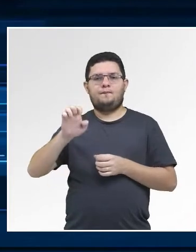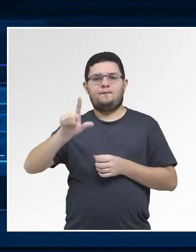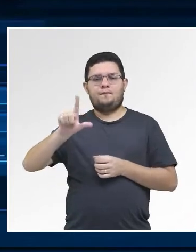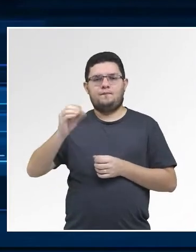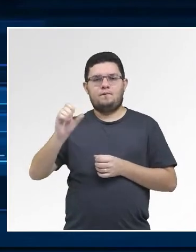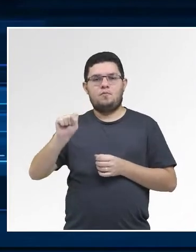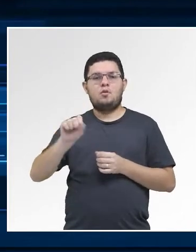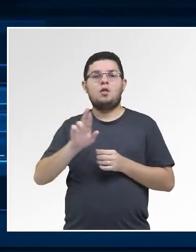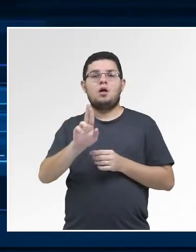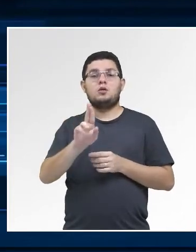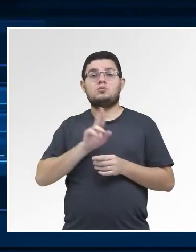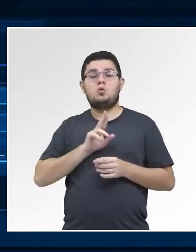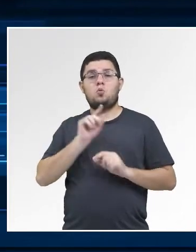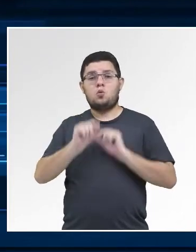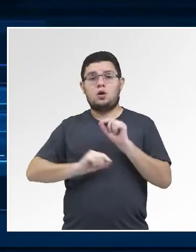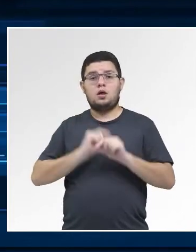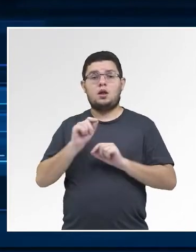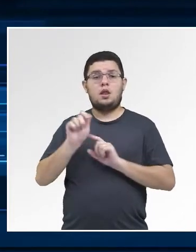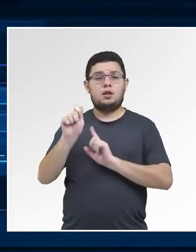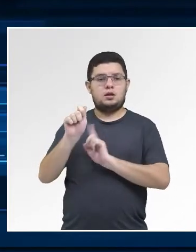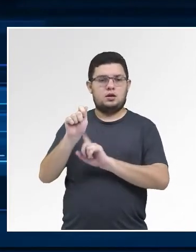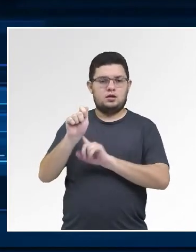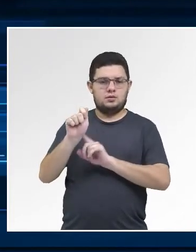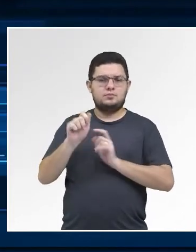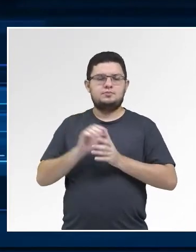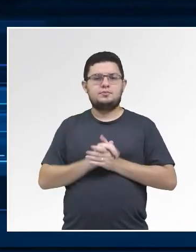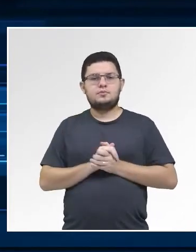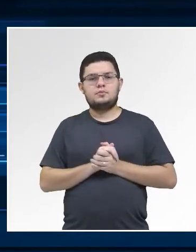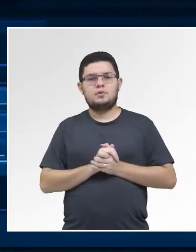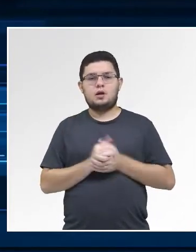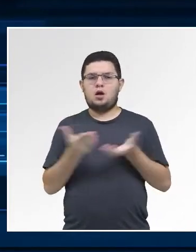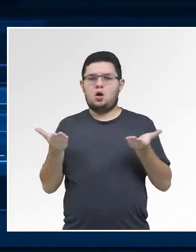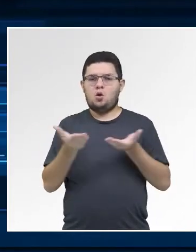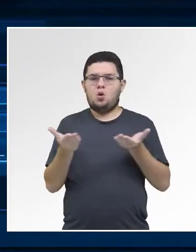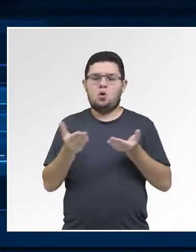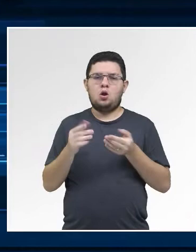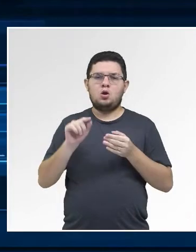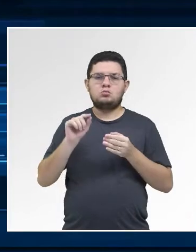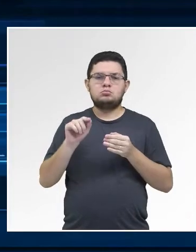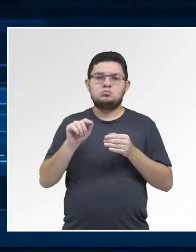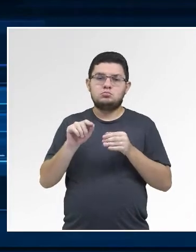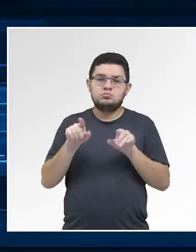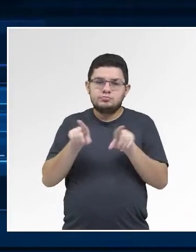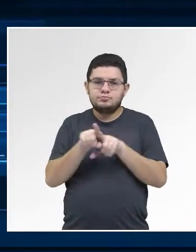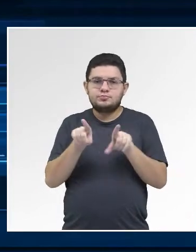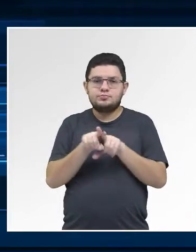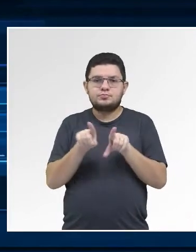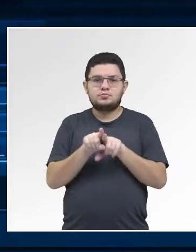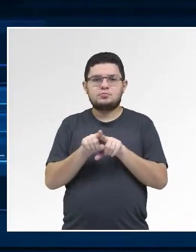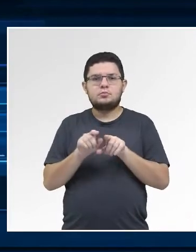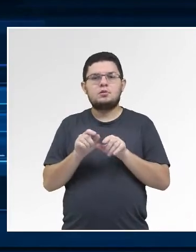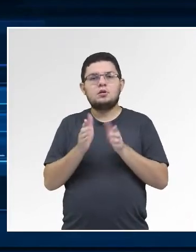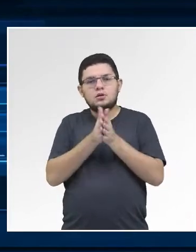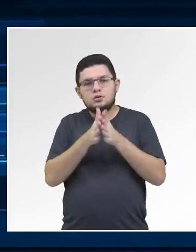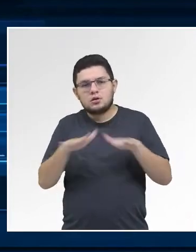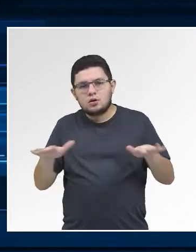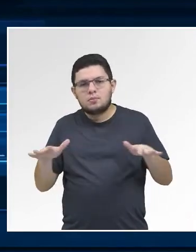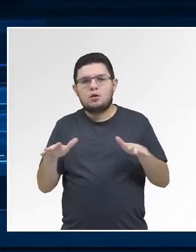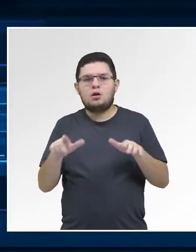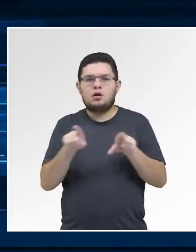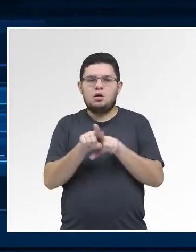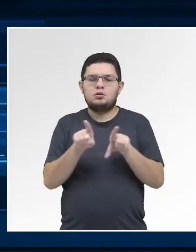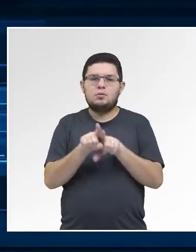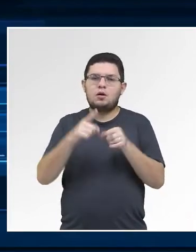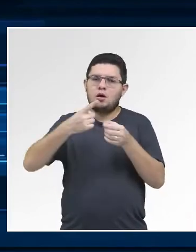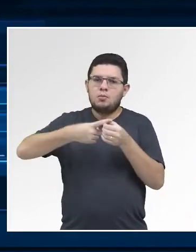participar mais gente. Agora Manacapuru F12 e São Gabriel do Rio Negro F10, ok? Estão